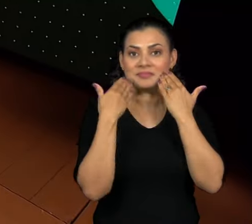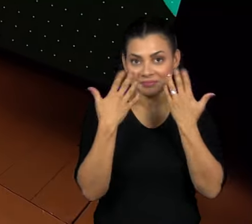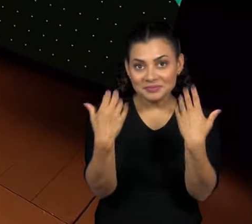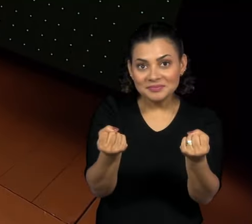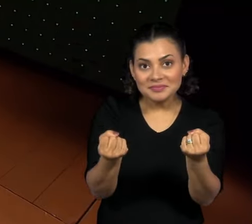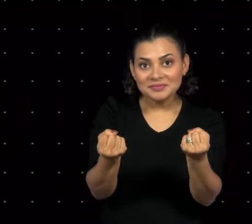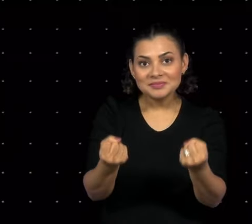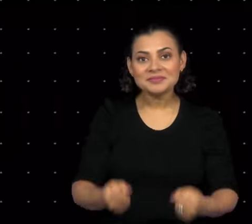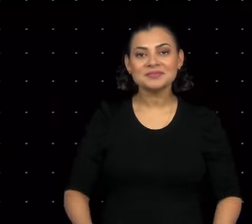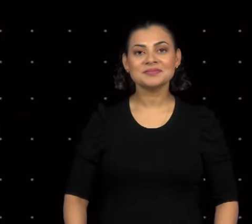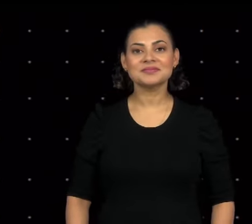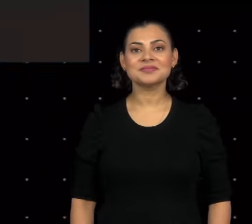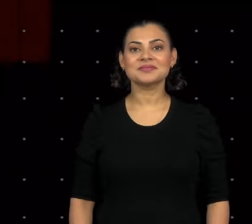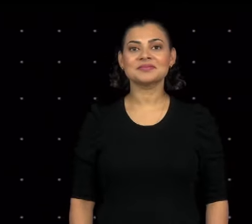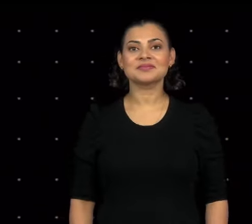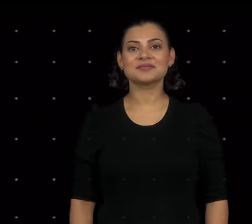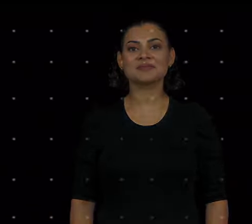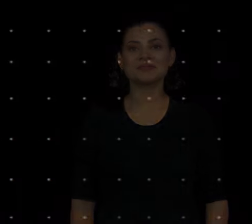ver?